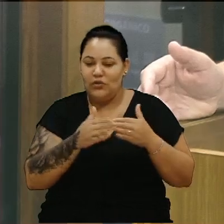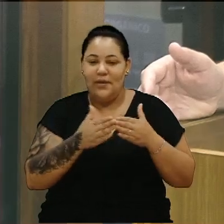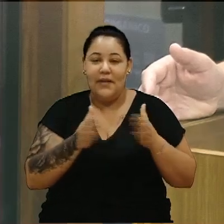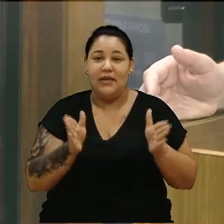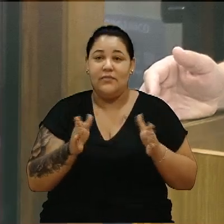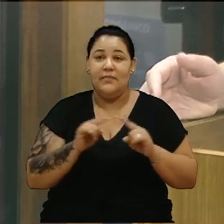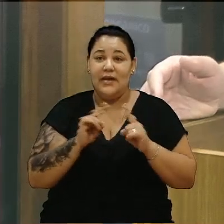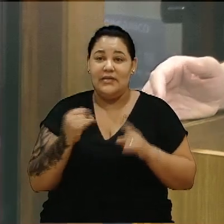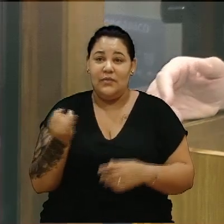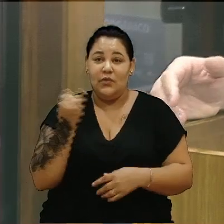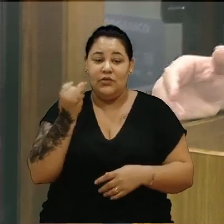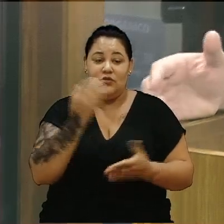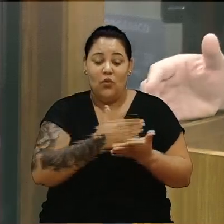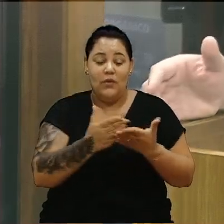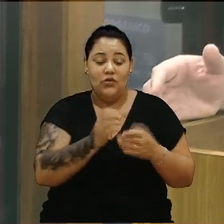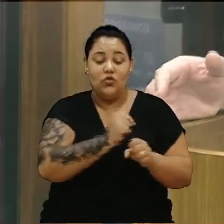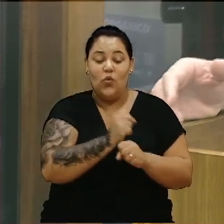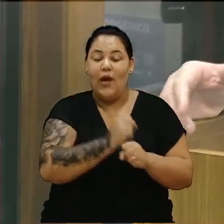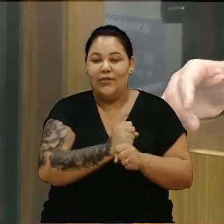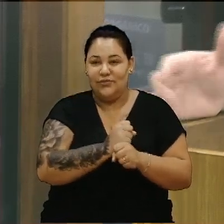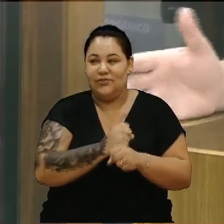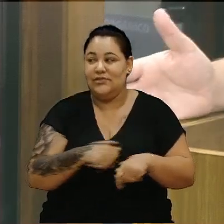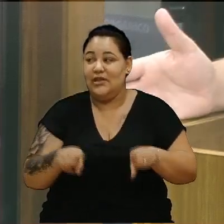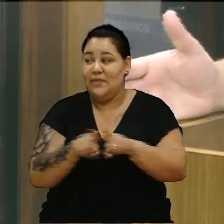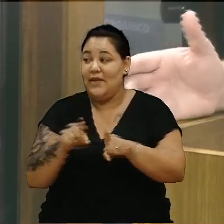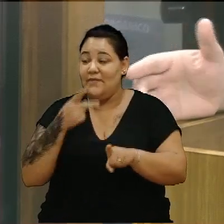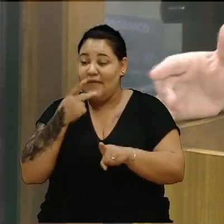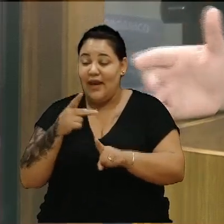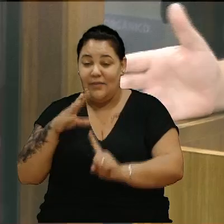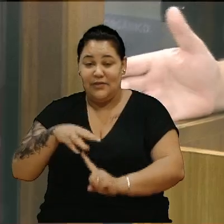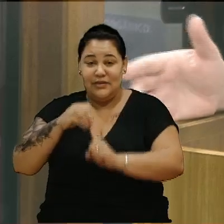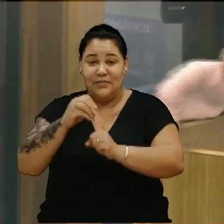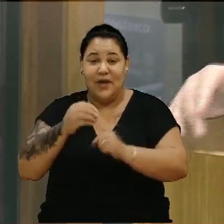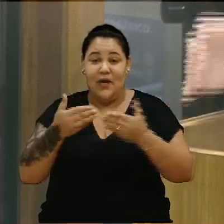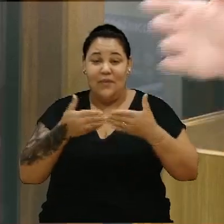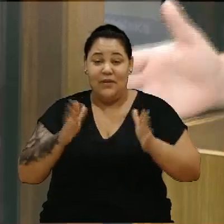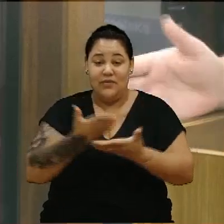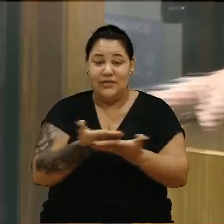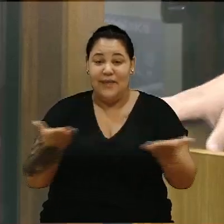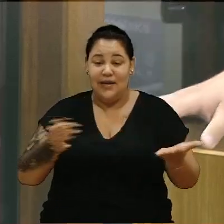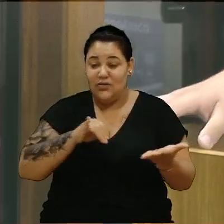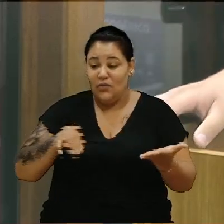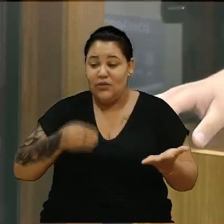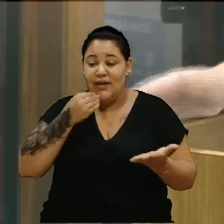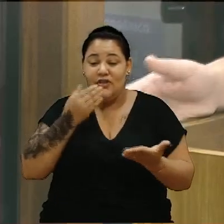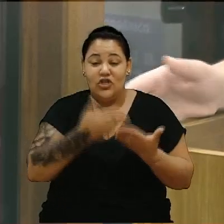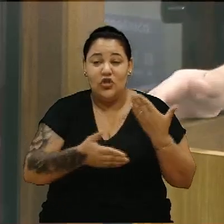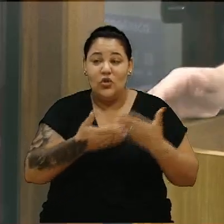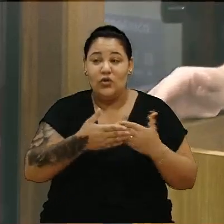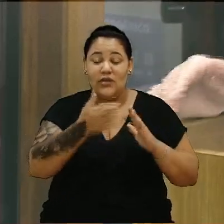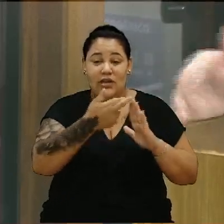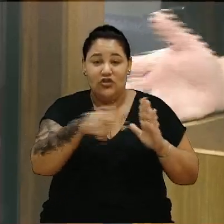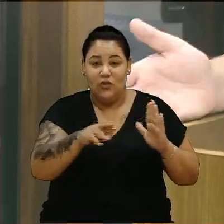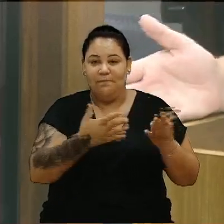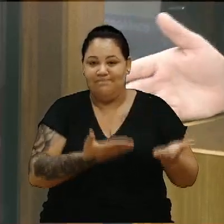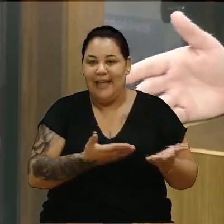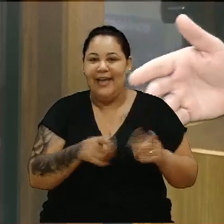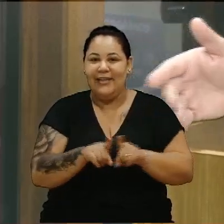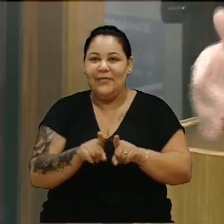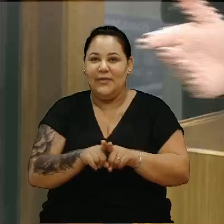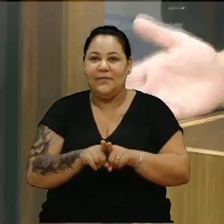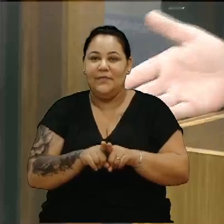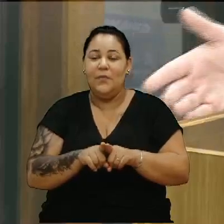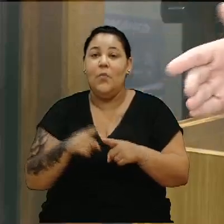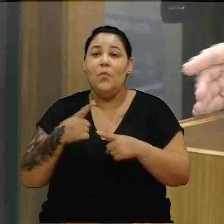ano legislativo nós darmos ênfase a isso e abrir este espaço, essa oportunidade a todas as religiões. O Estado é laico e, pelo fato de ser laico,